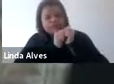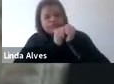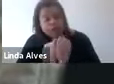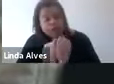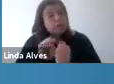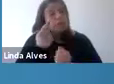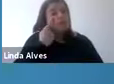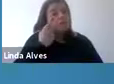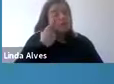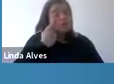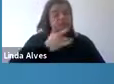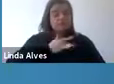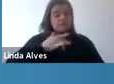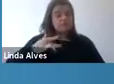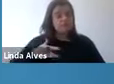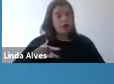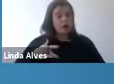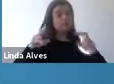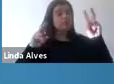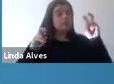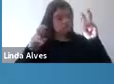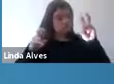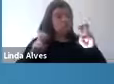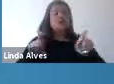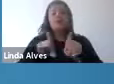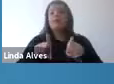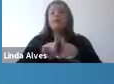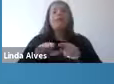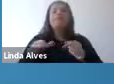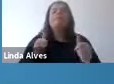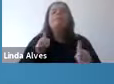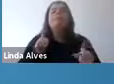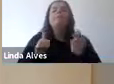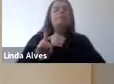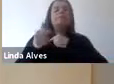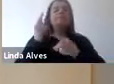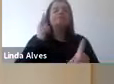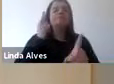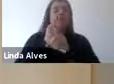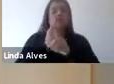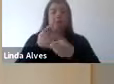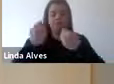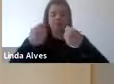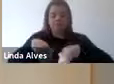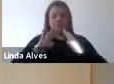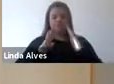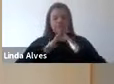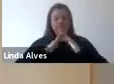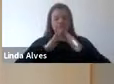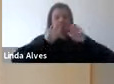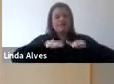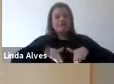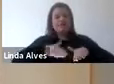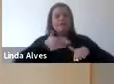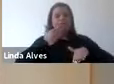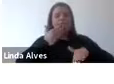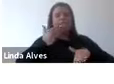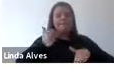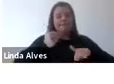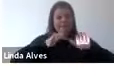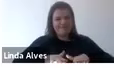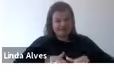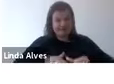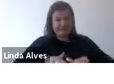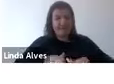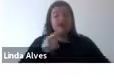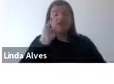das questões de saúde, a primeira triagem, sem você precisar sair de casa se não houver real necessidade.